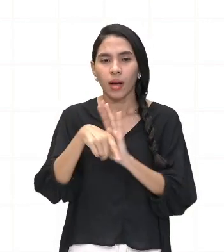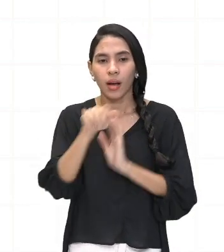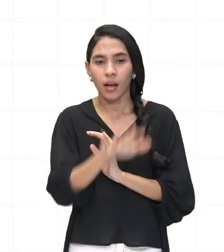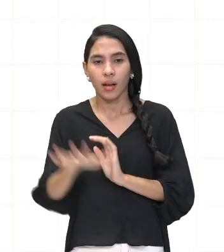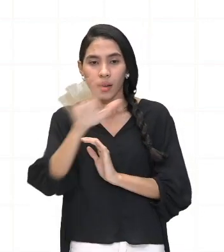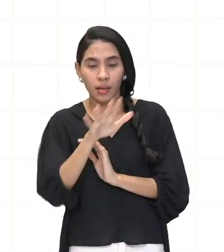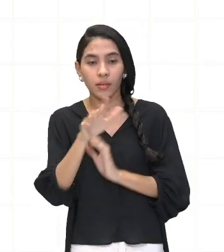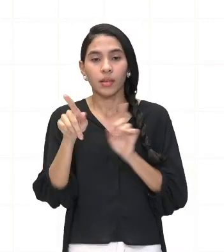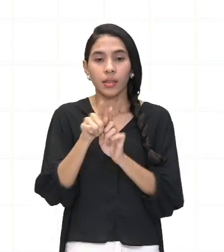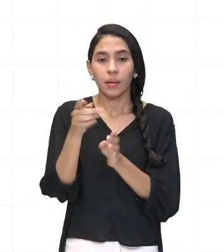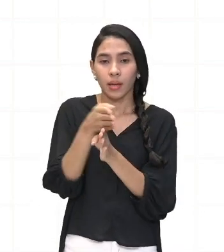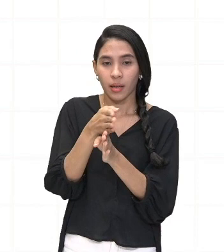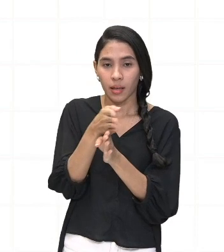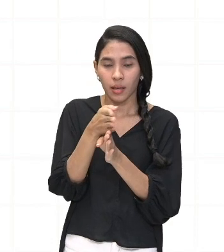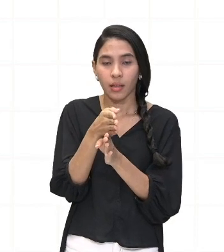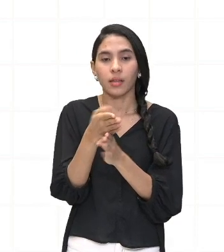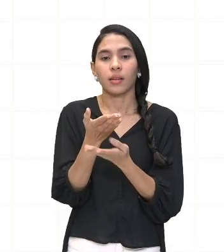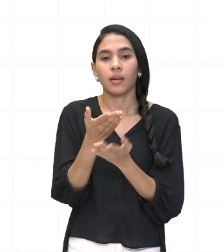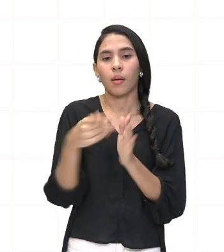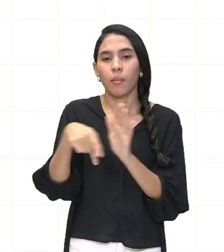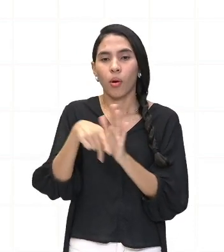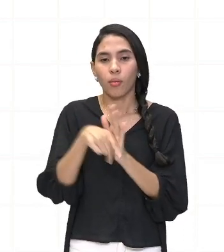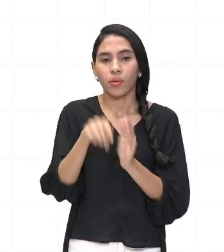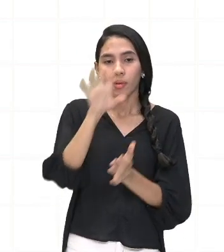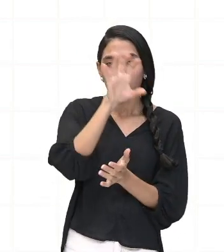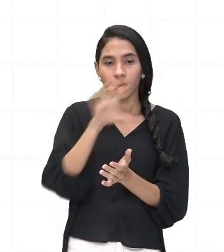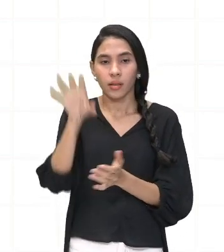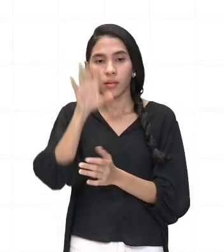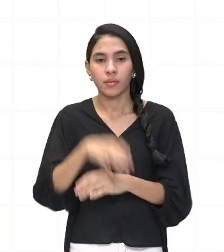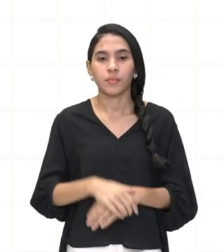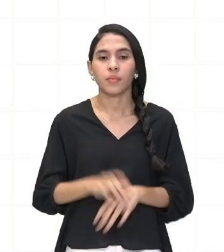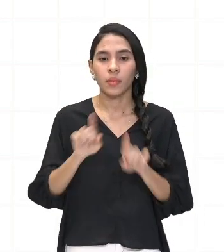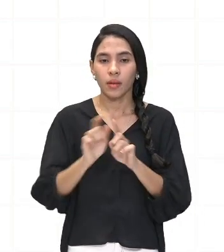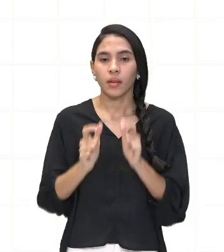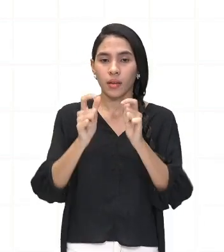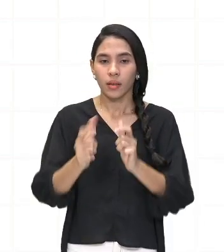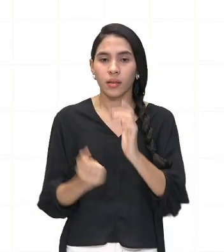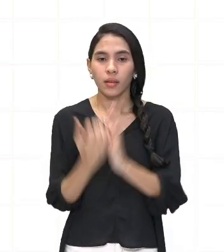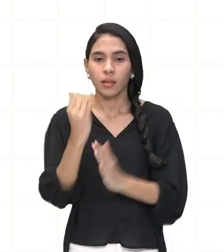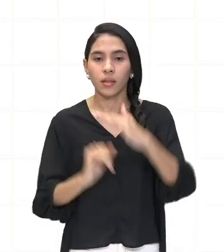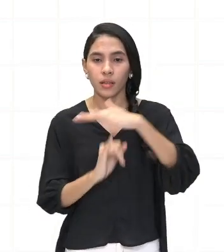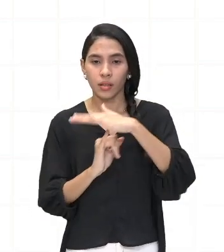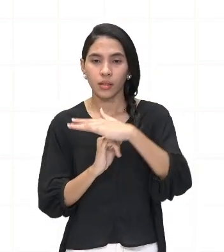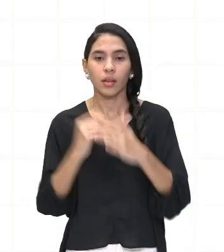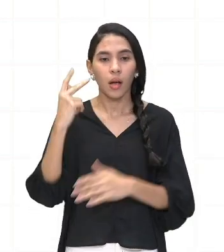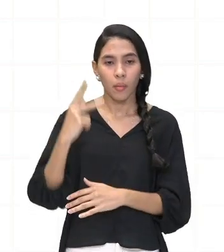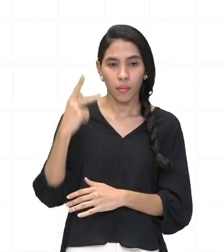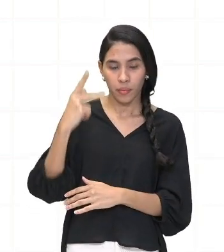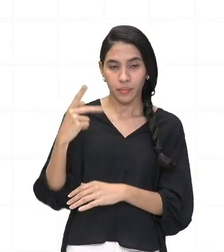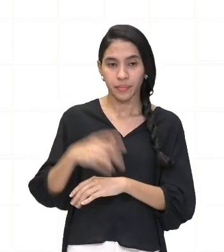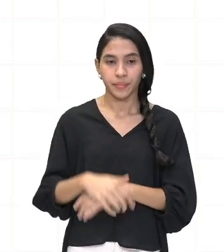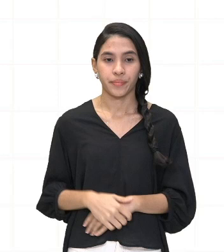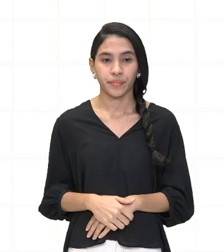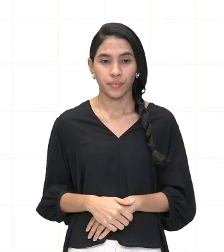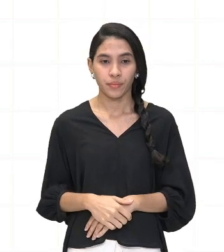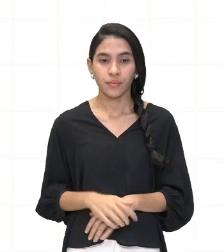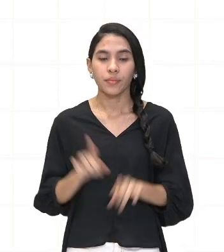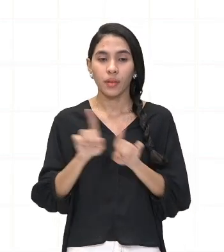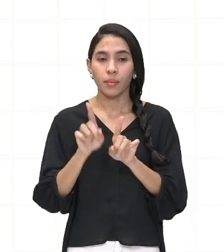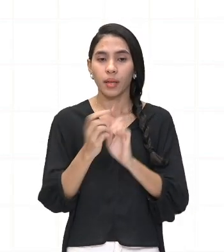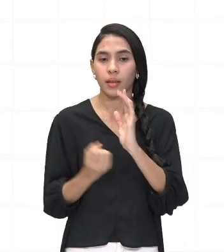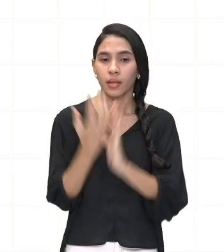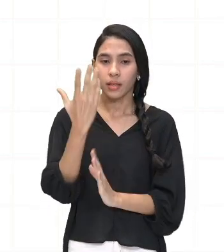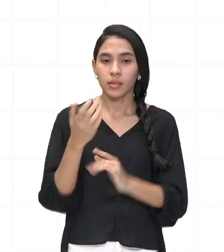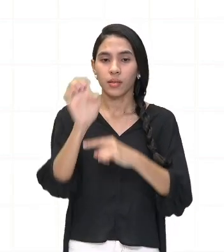de fronteiras territoriais e o estabelecimento de instituições políticas. A formação